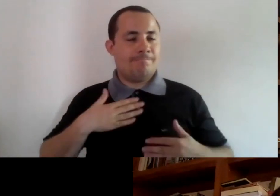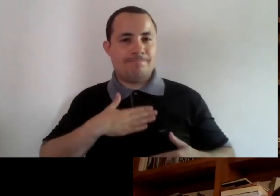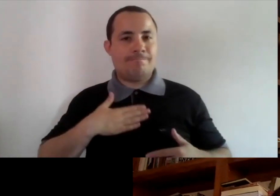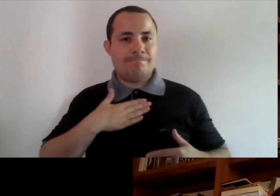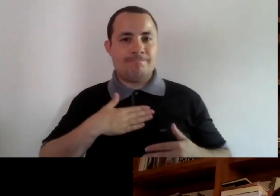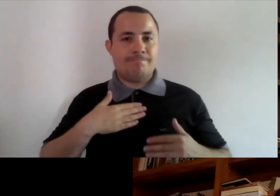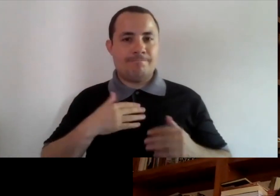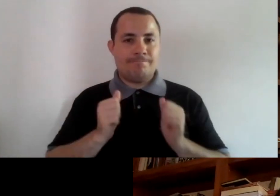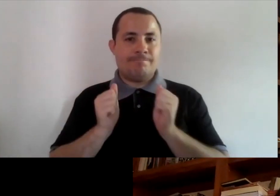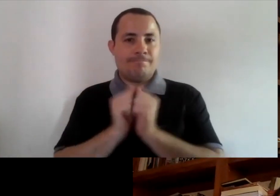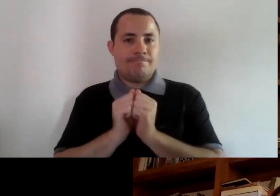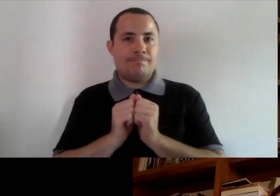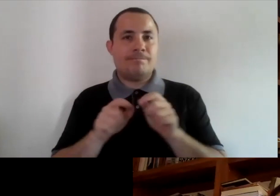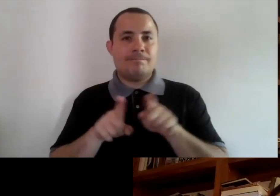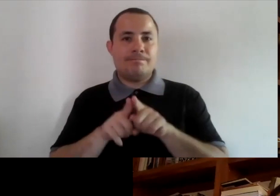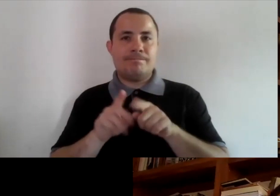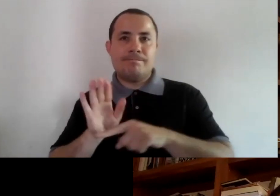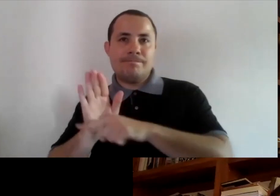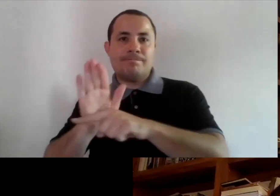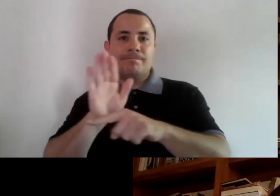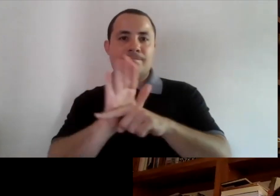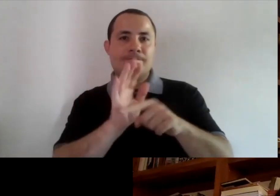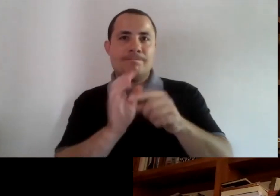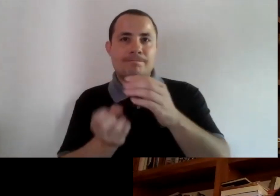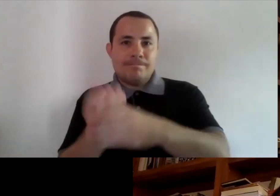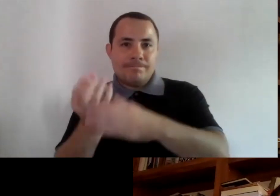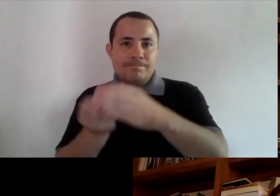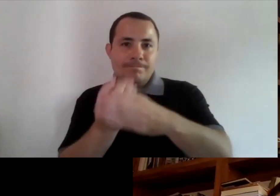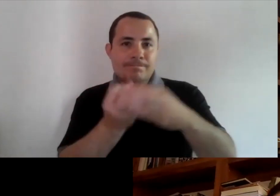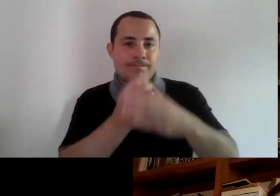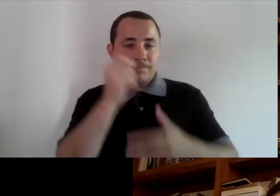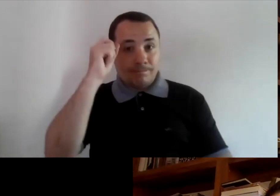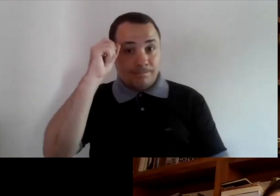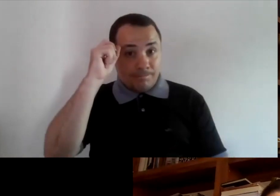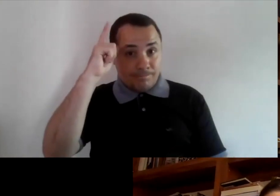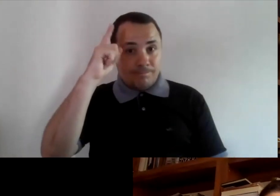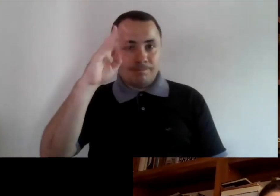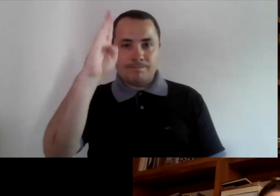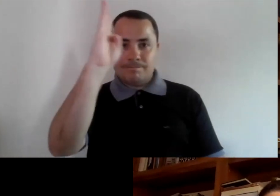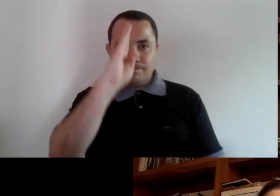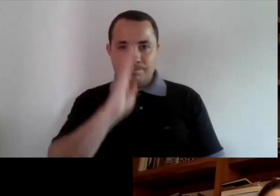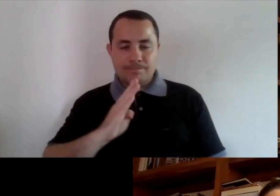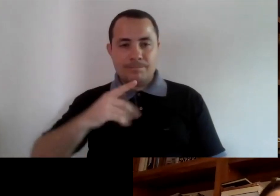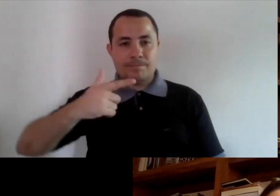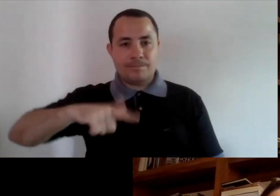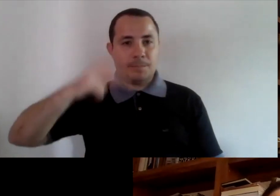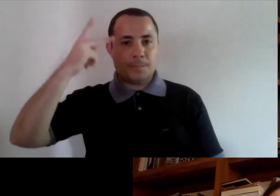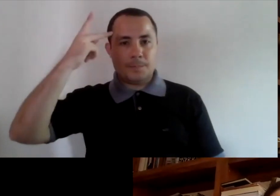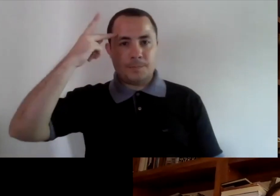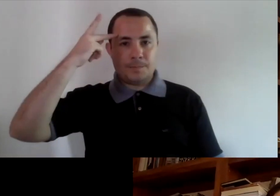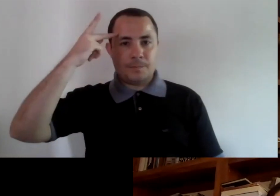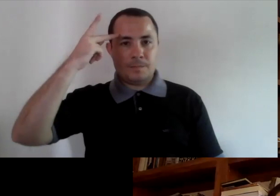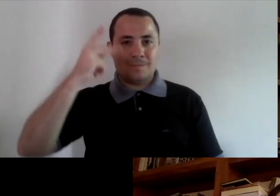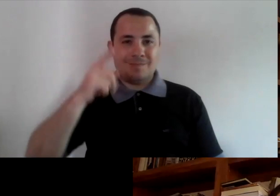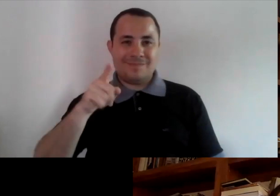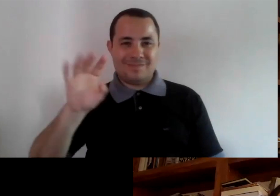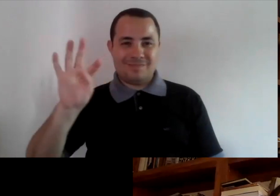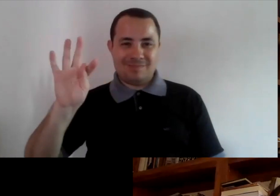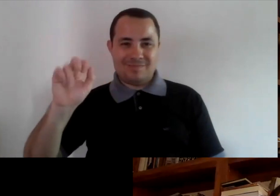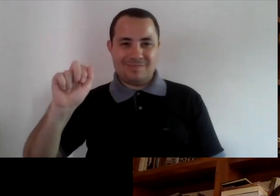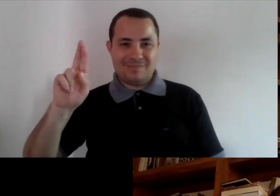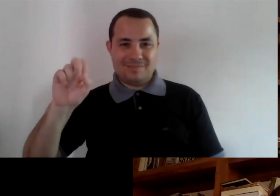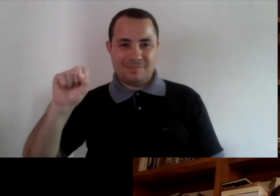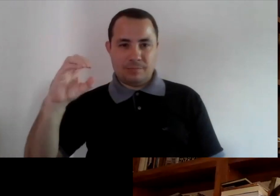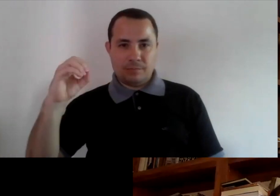né, e produzindo cultura no Brasil e em São Paulo, né? E acho que é isso que o Tarso falou, quer dizer, a ideia é trazer